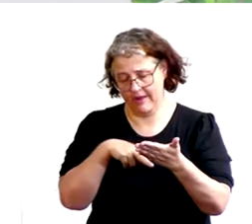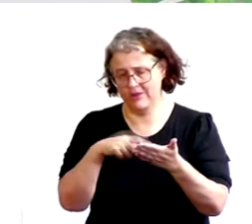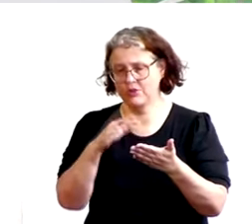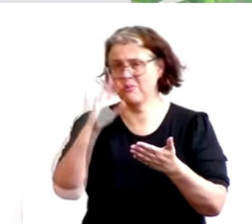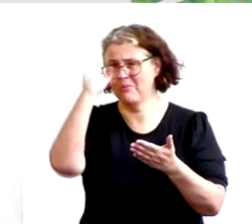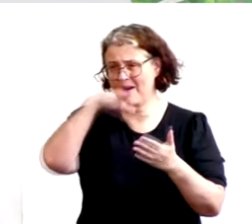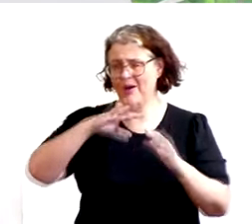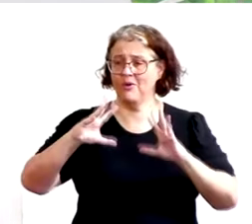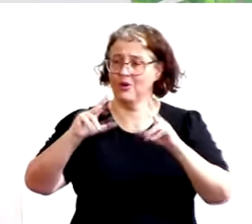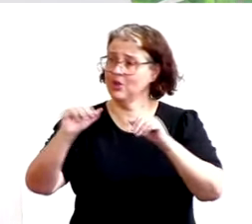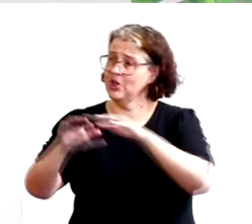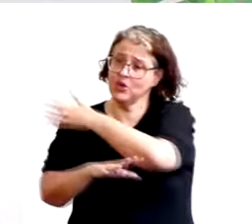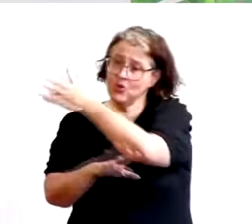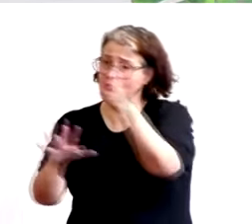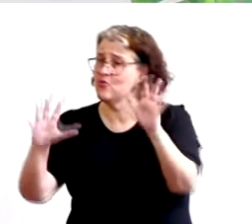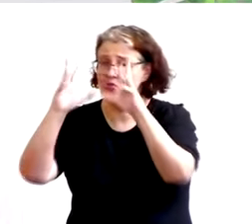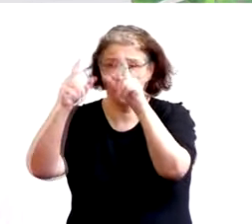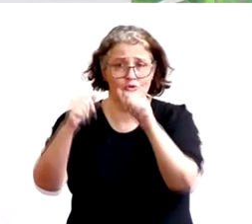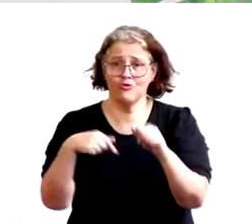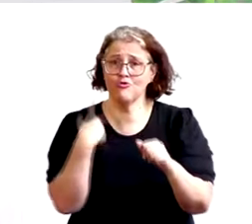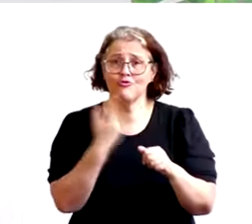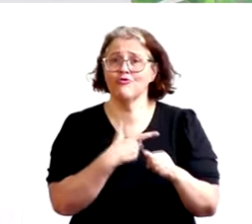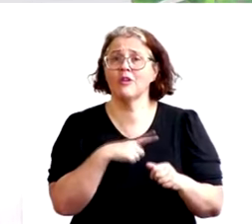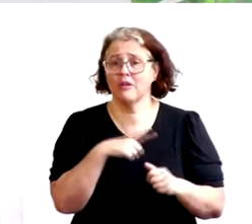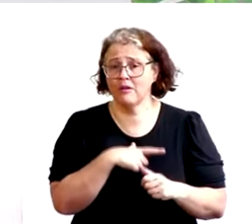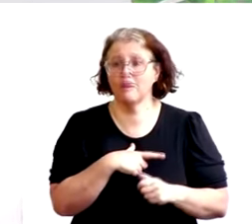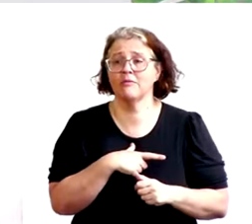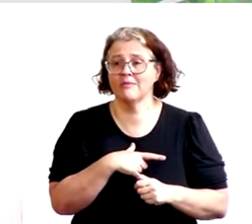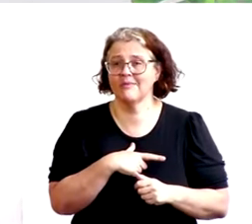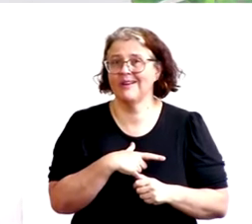espécie de amnésia espiritual